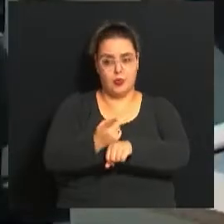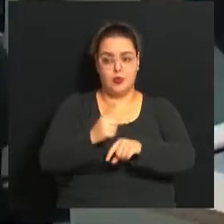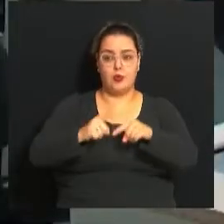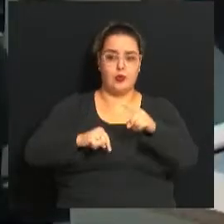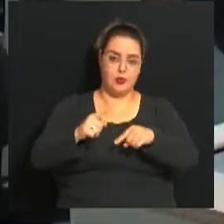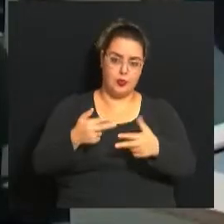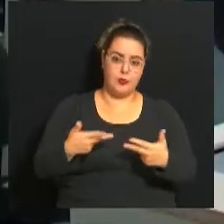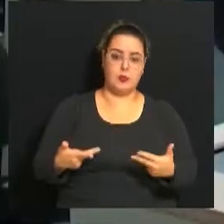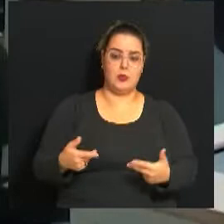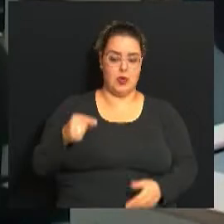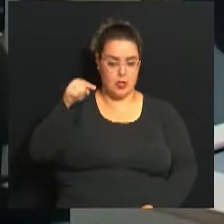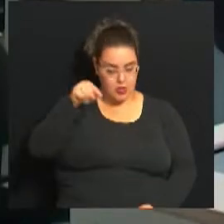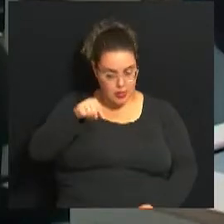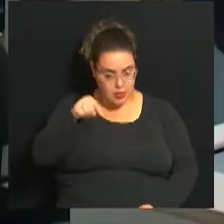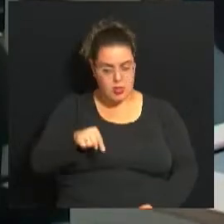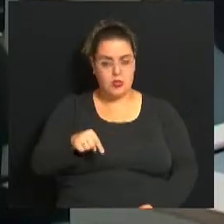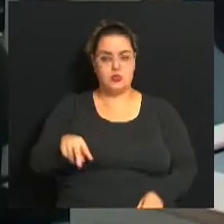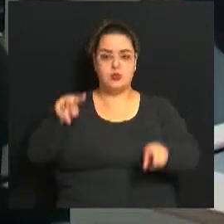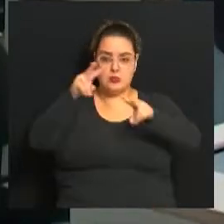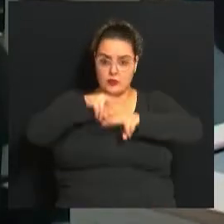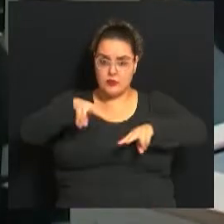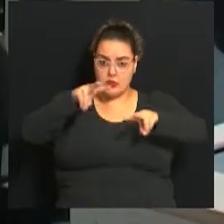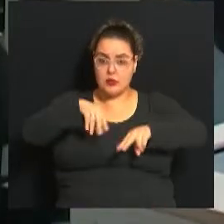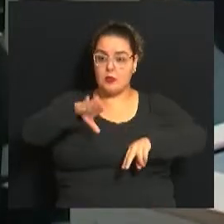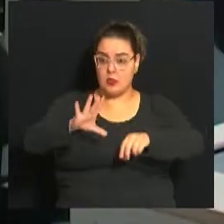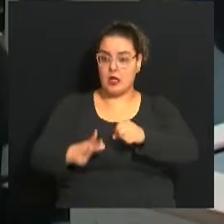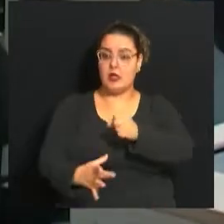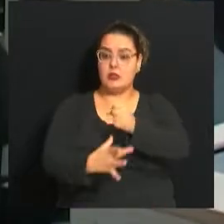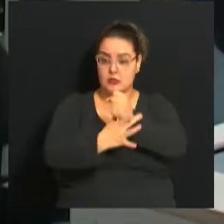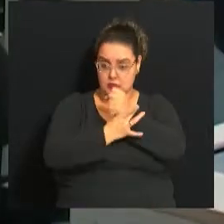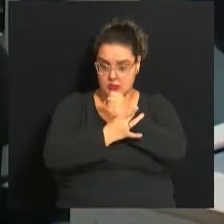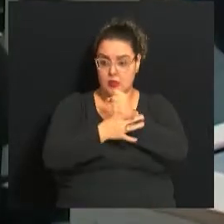aqui visa trazer mais segurança para as